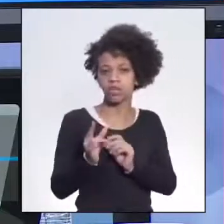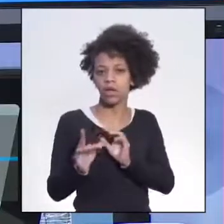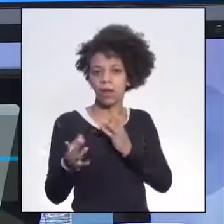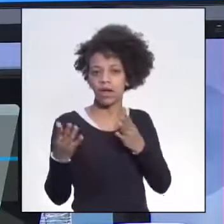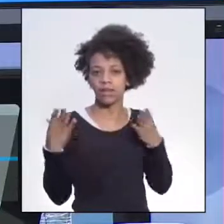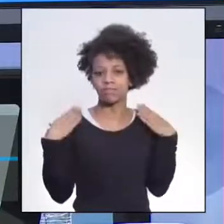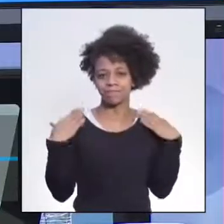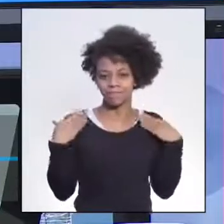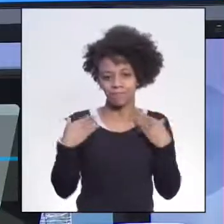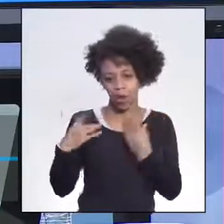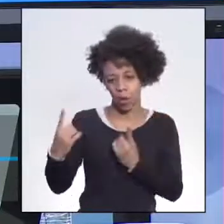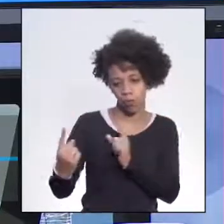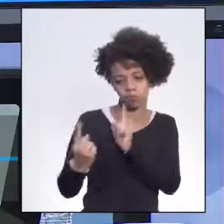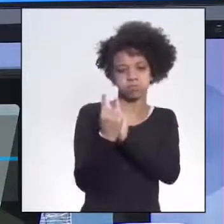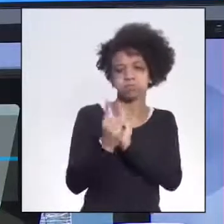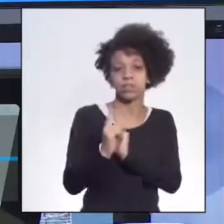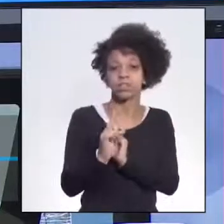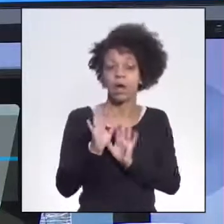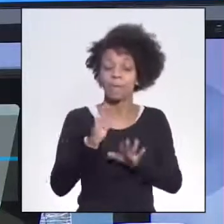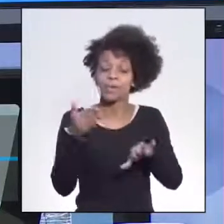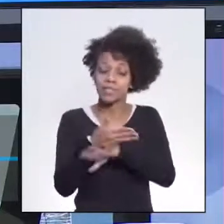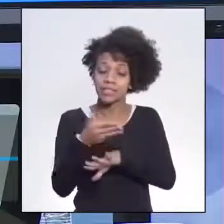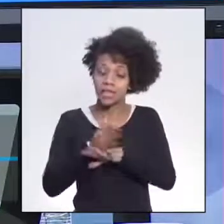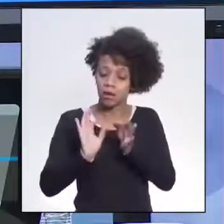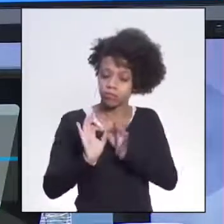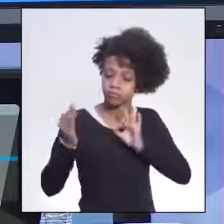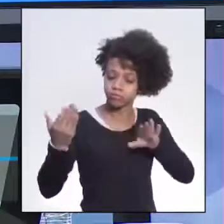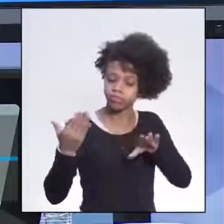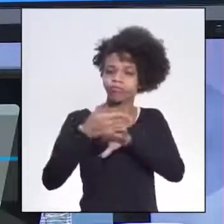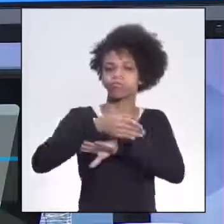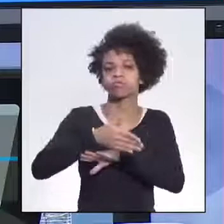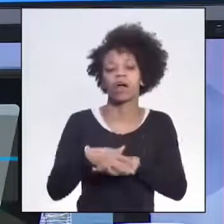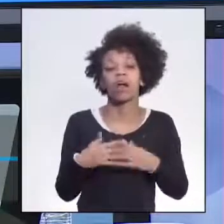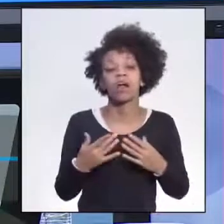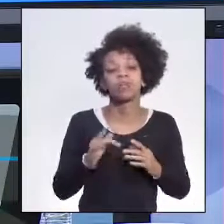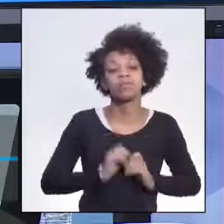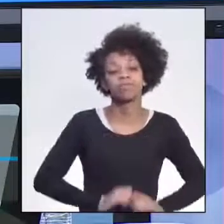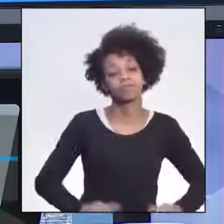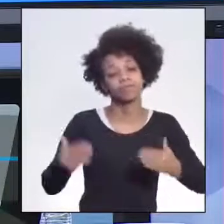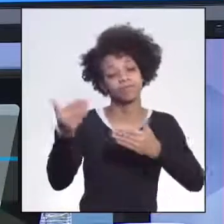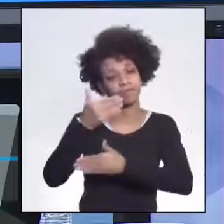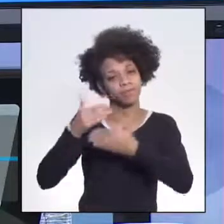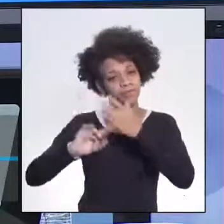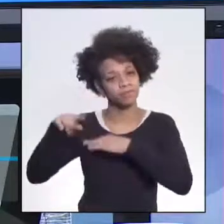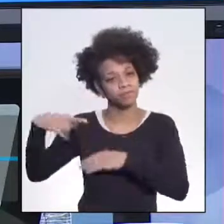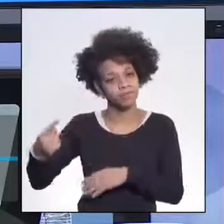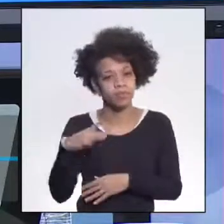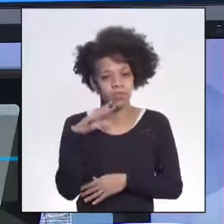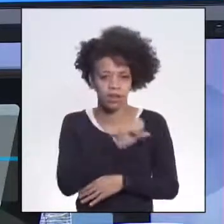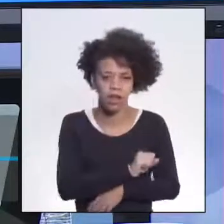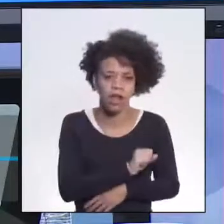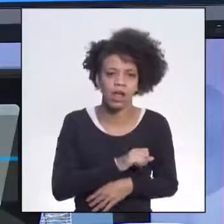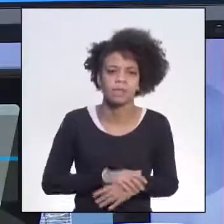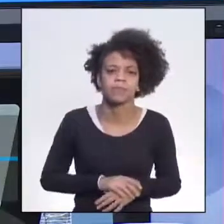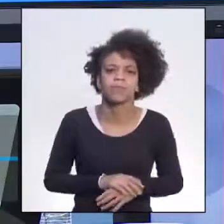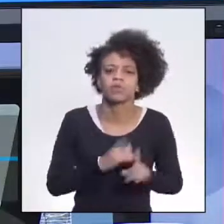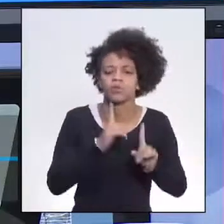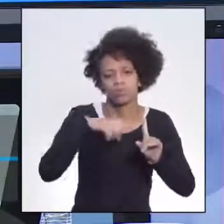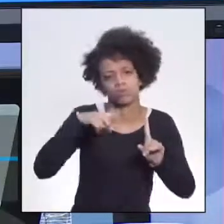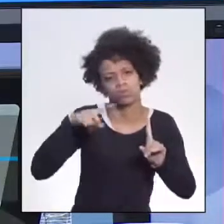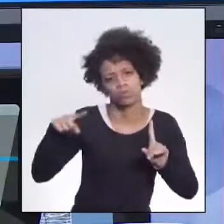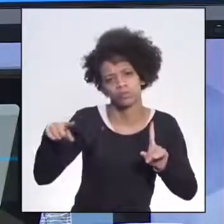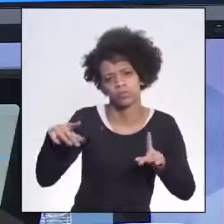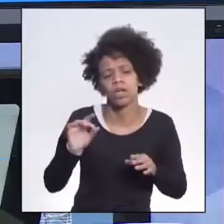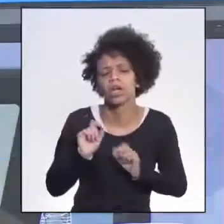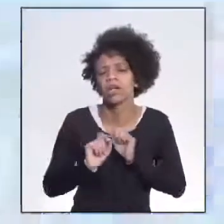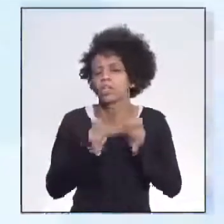das distâncias de acesso, né? Então, isso é muito importante. No nosso próximo slide, nós vamos ter aí um rápido fluxograma que fala um